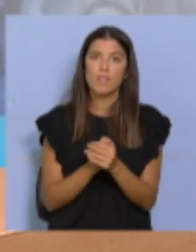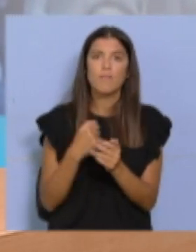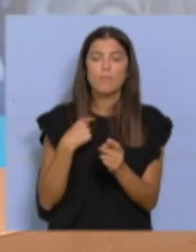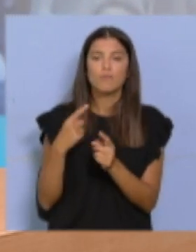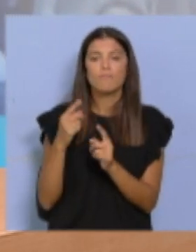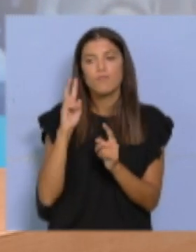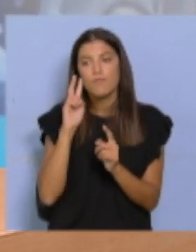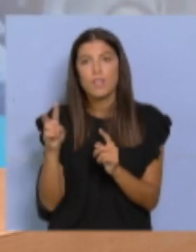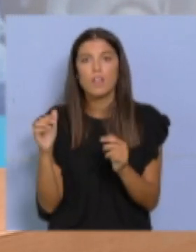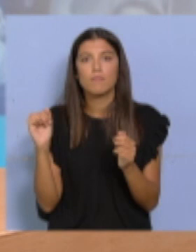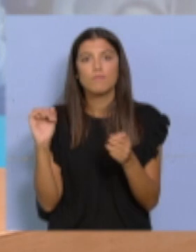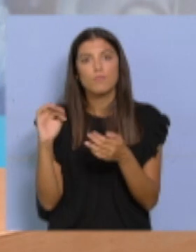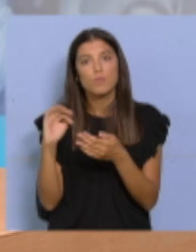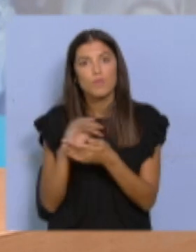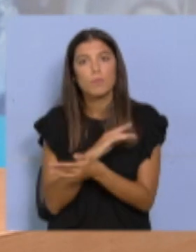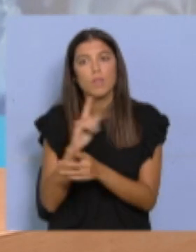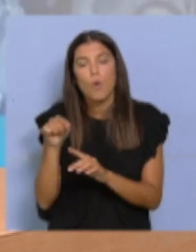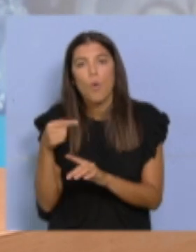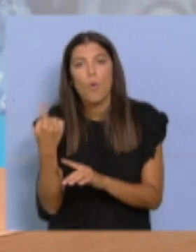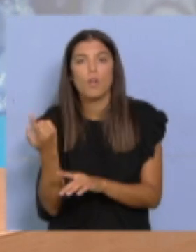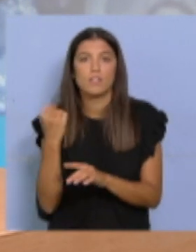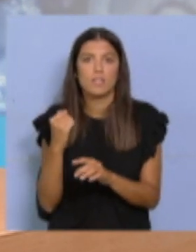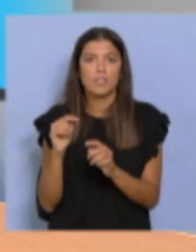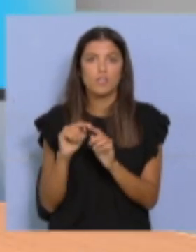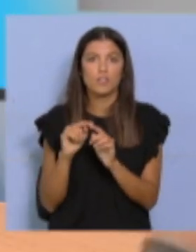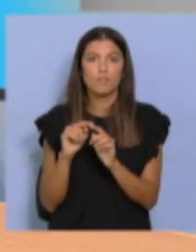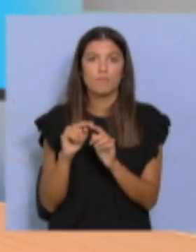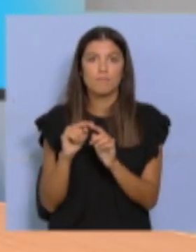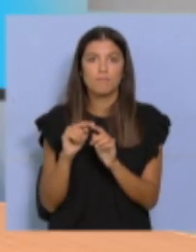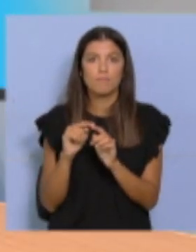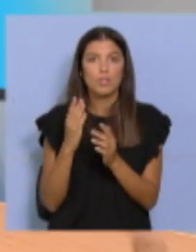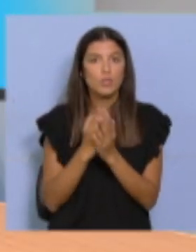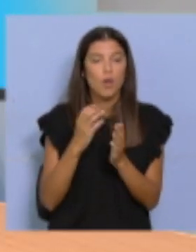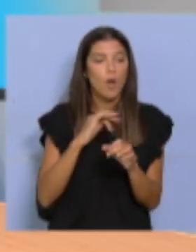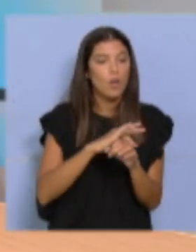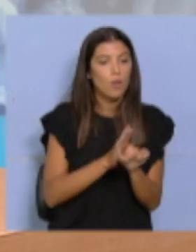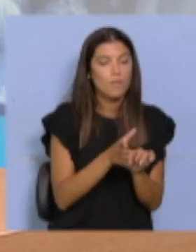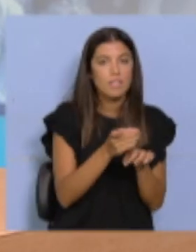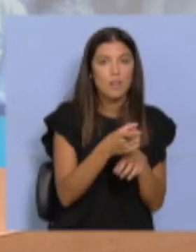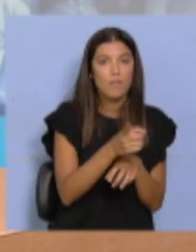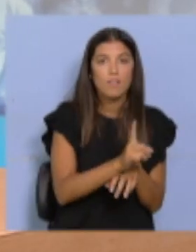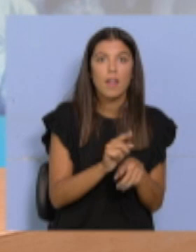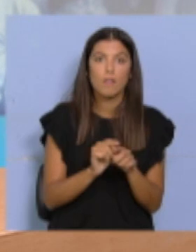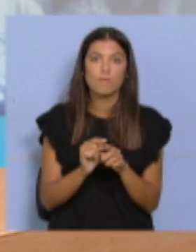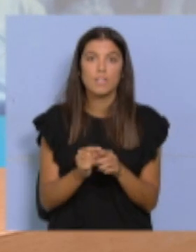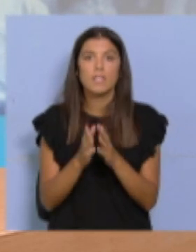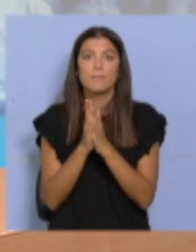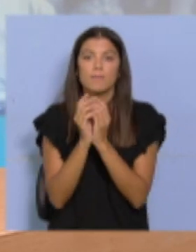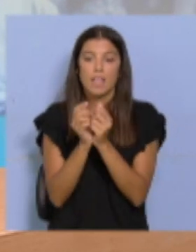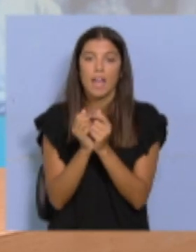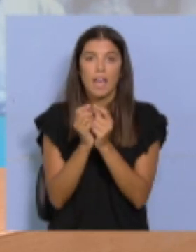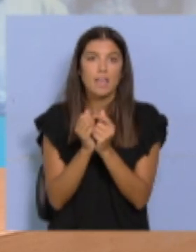outras realidades, e que possamos trazer inclusive para a nossa oração, rezar essas situações, tomar conhecimento. E